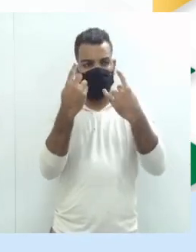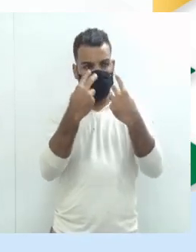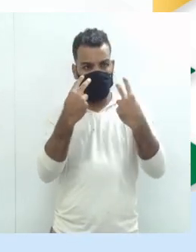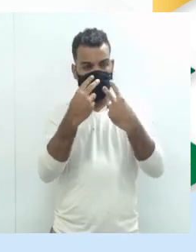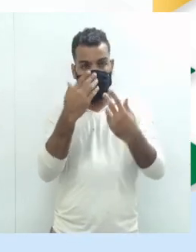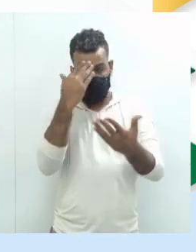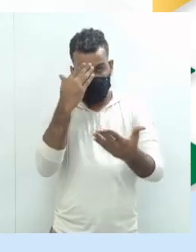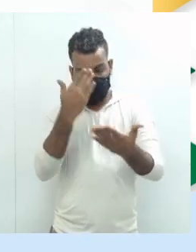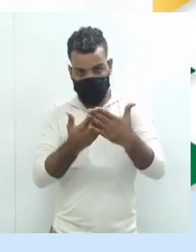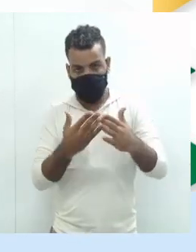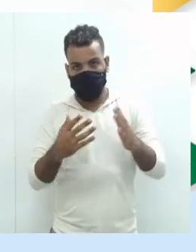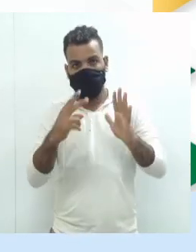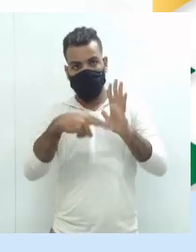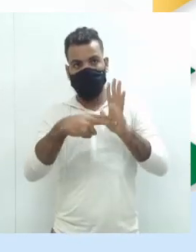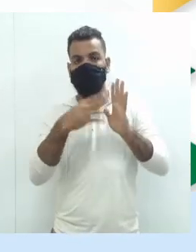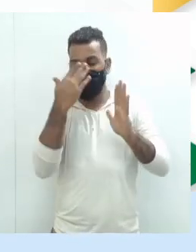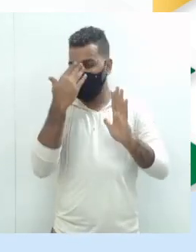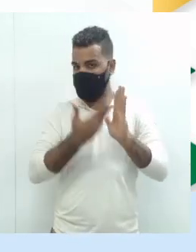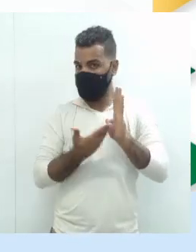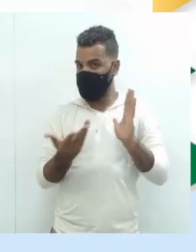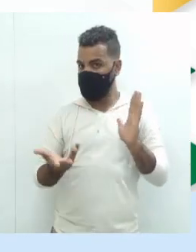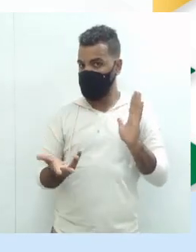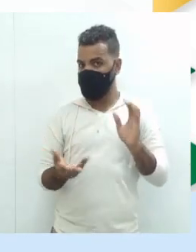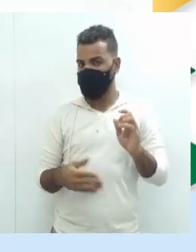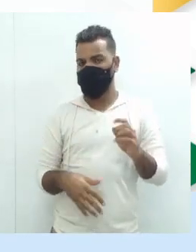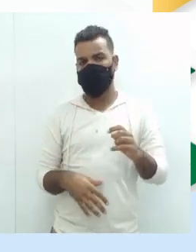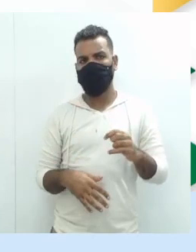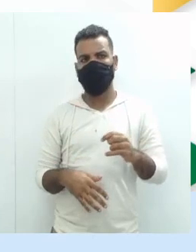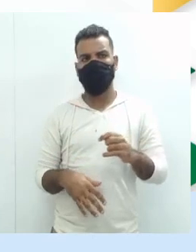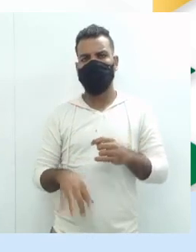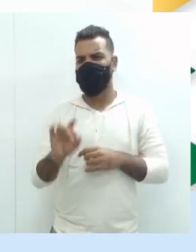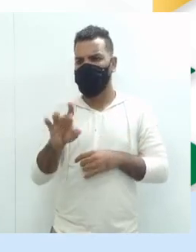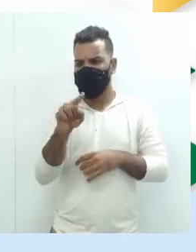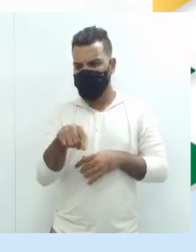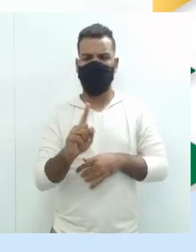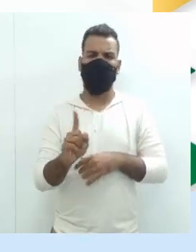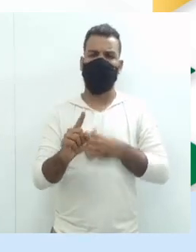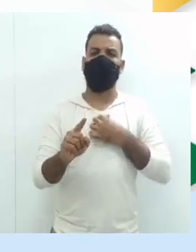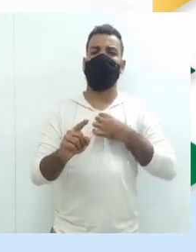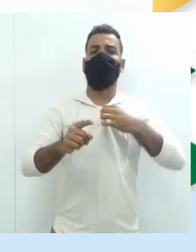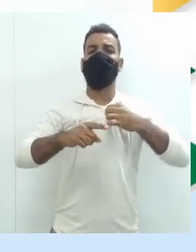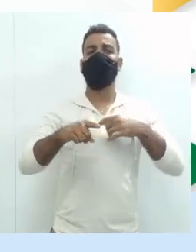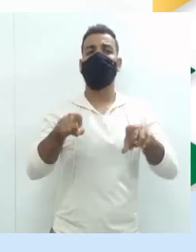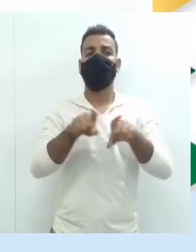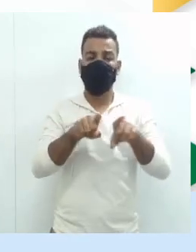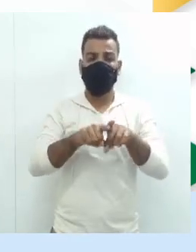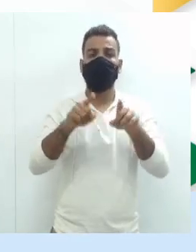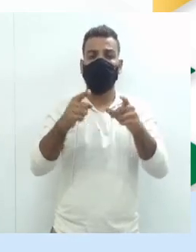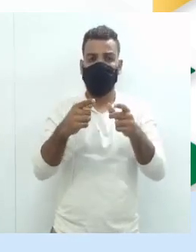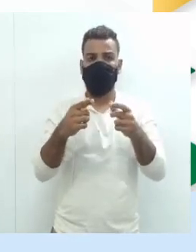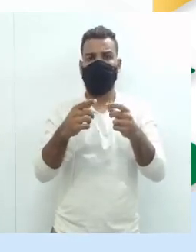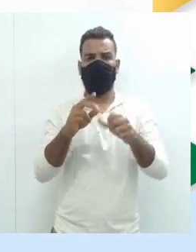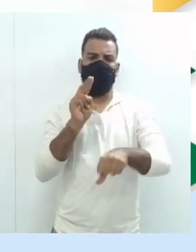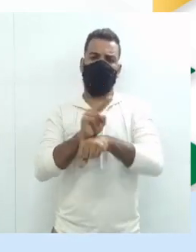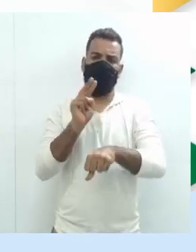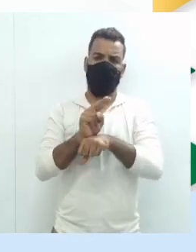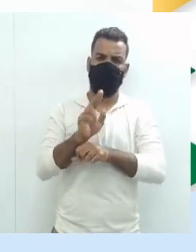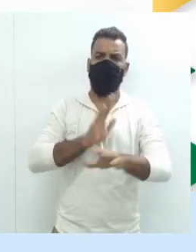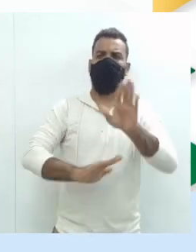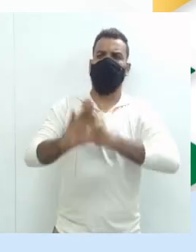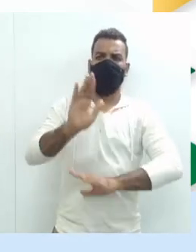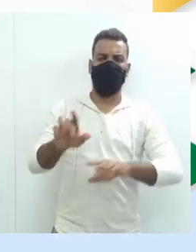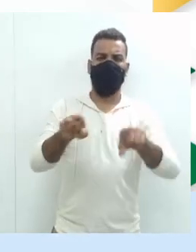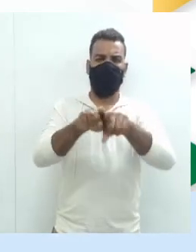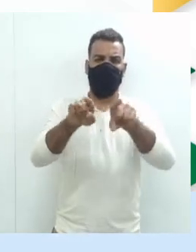convencer as pessoas a se vacinarem. E não só isso, né? A também tomar as outras medidas de precaução, de cuidado e